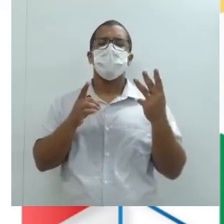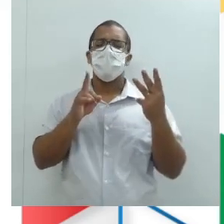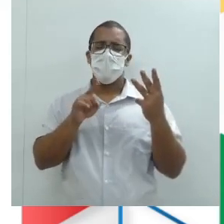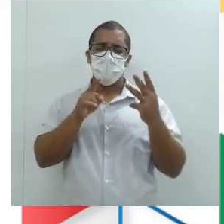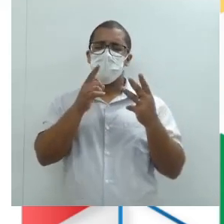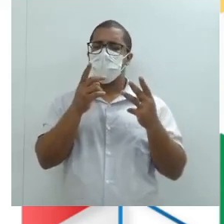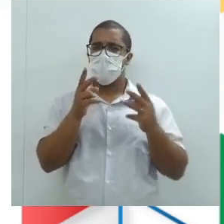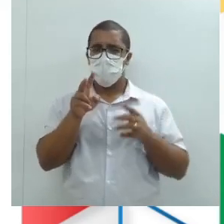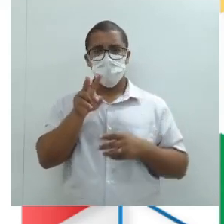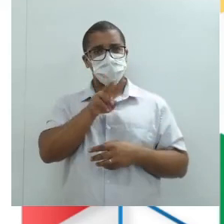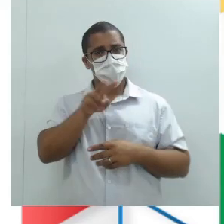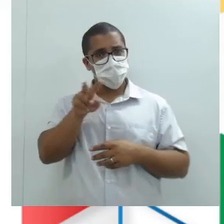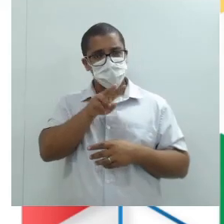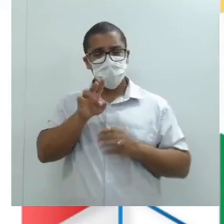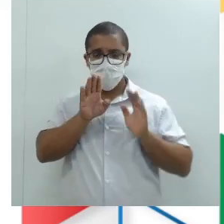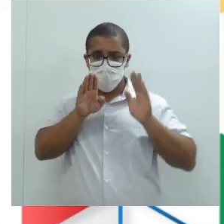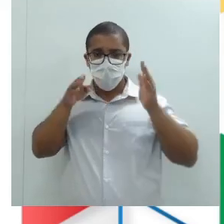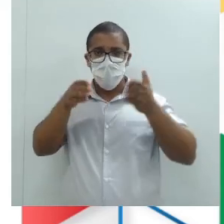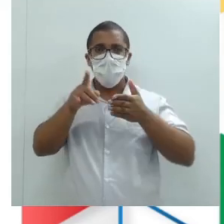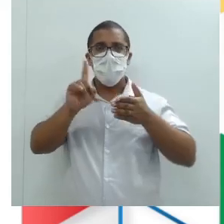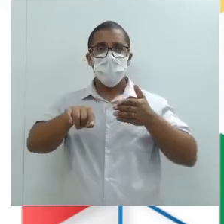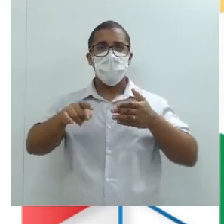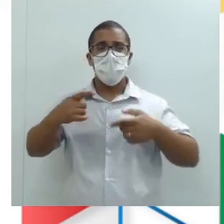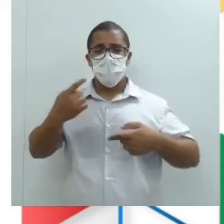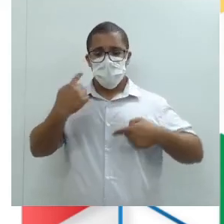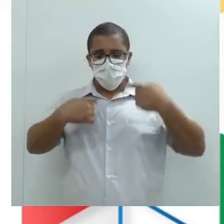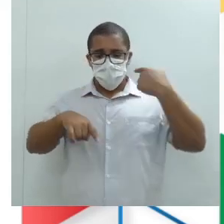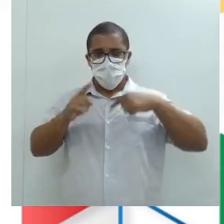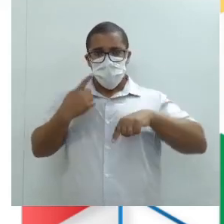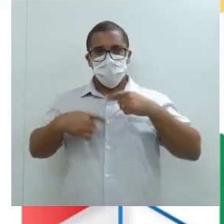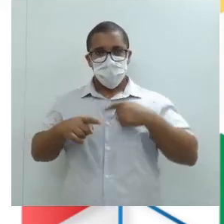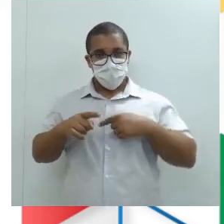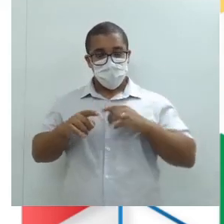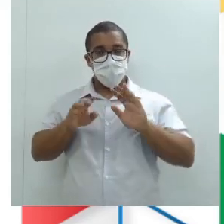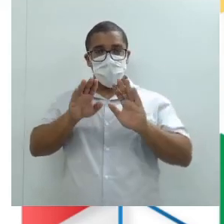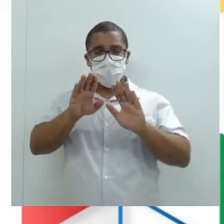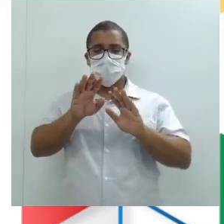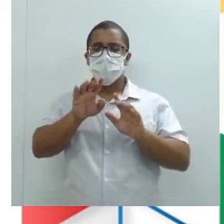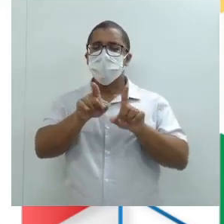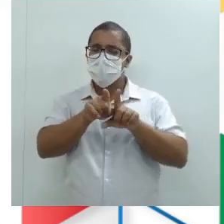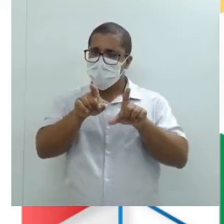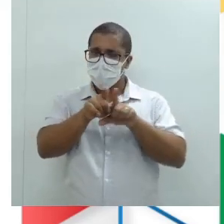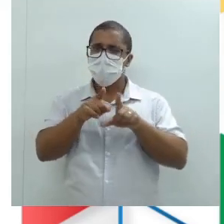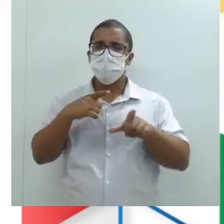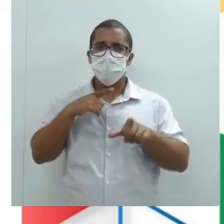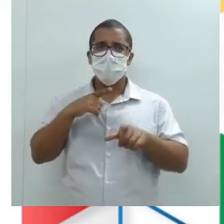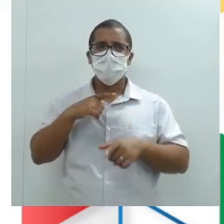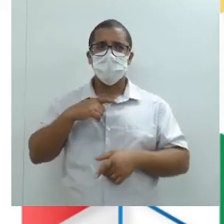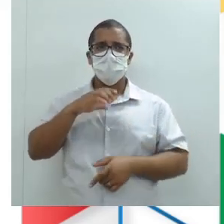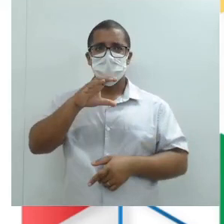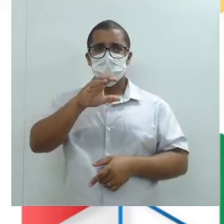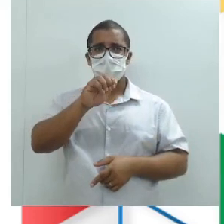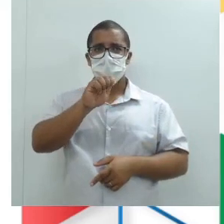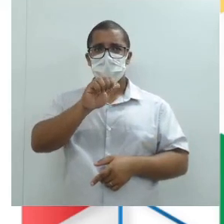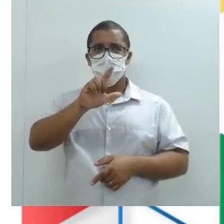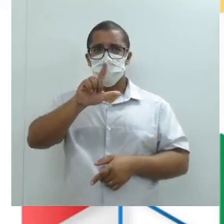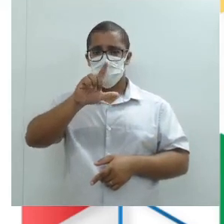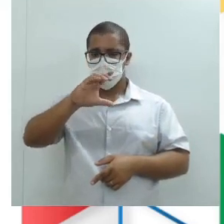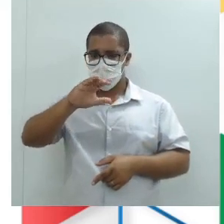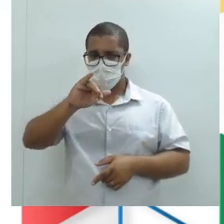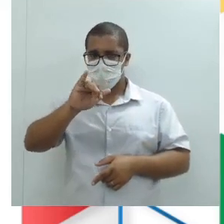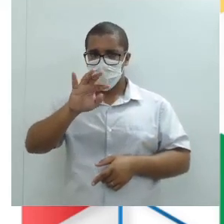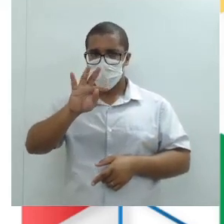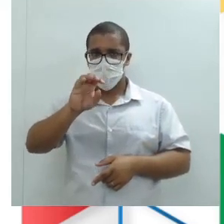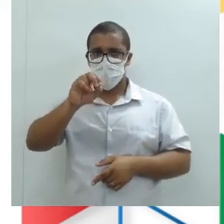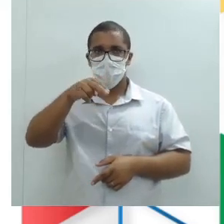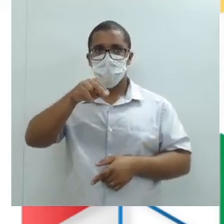hormônios relacionados com o metabolismo. A tireoide também produz a calcitonina, que promove